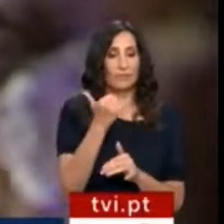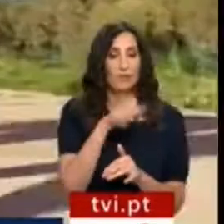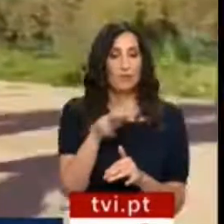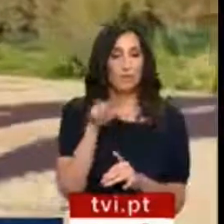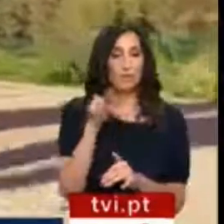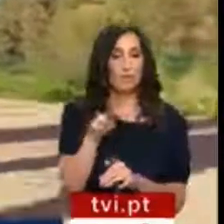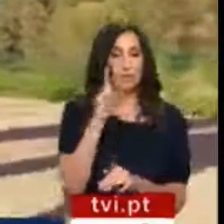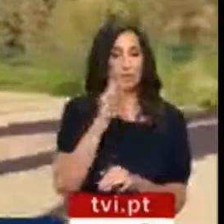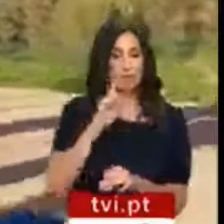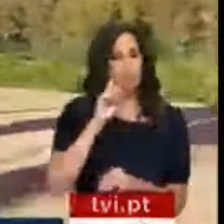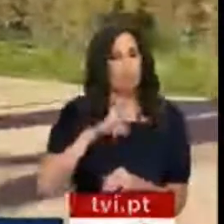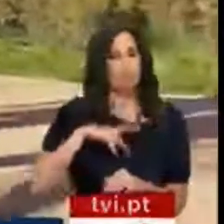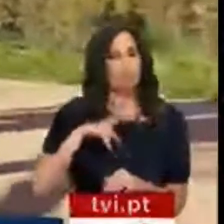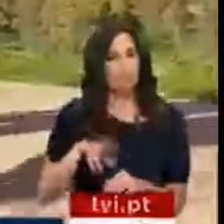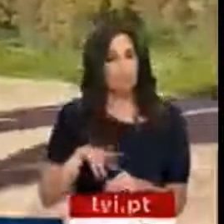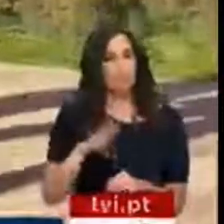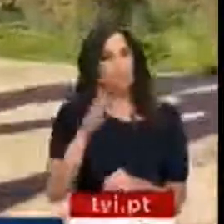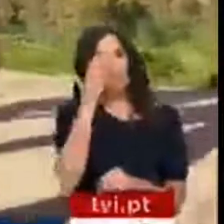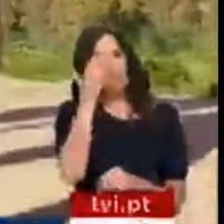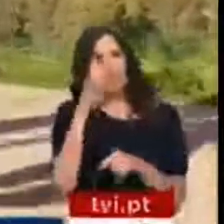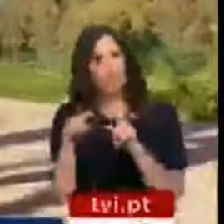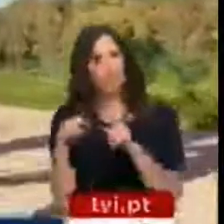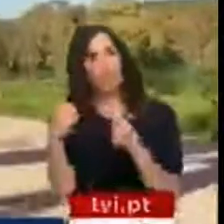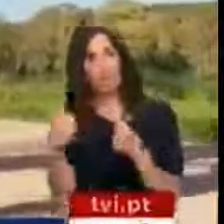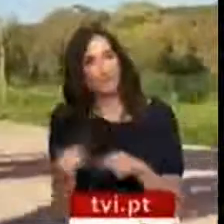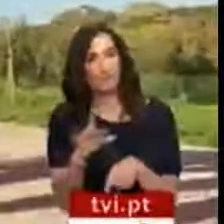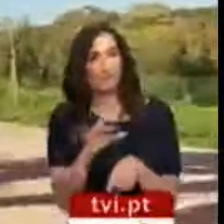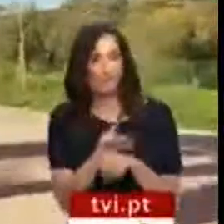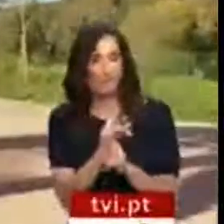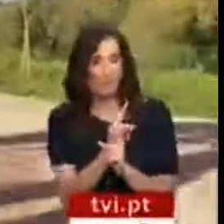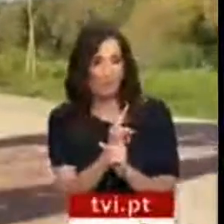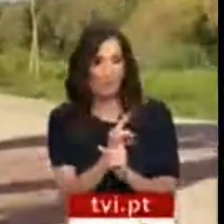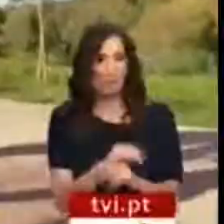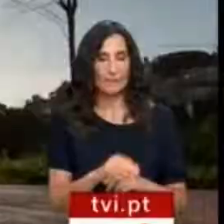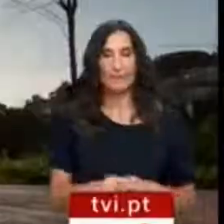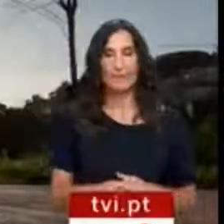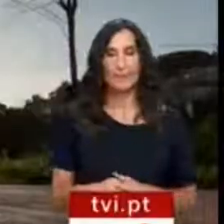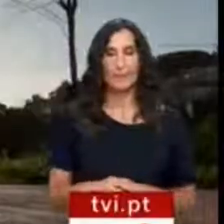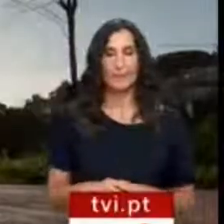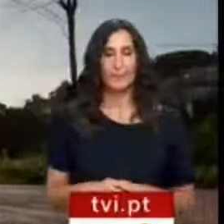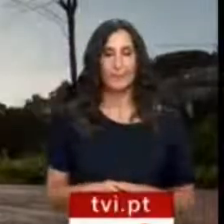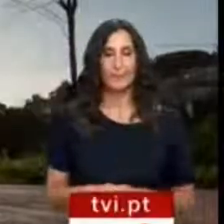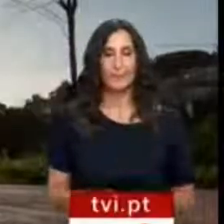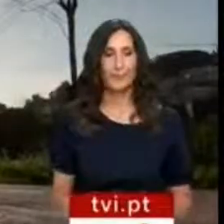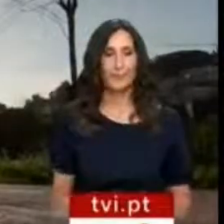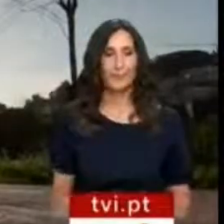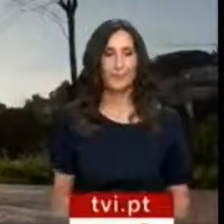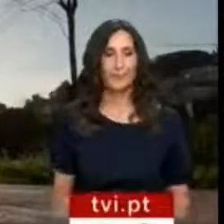mulheres em Portugal que se estima que sofram de endometriose.